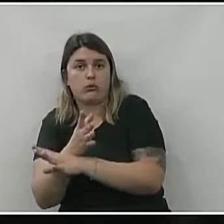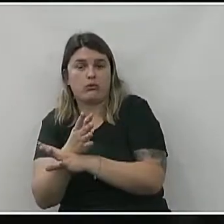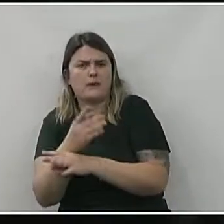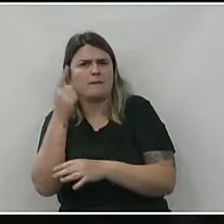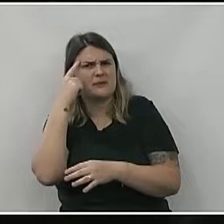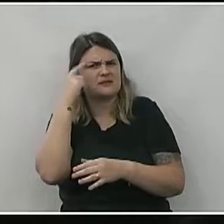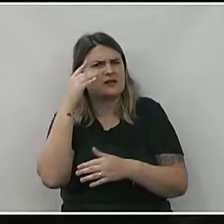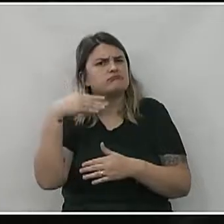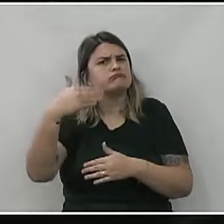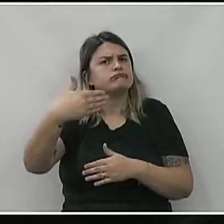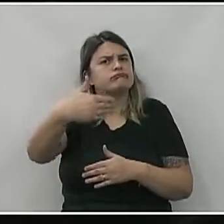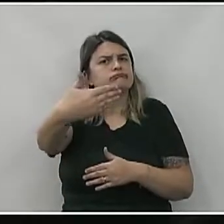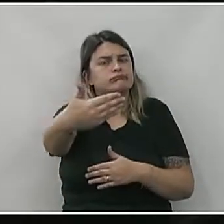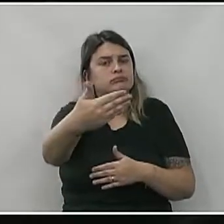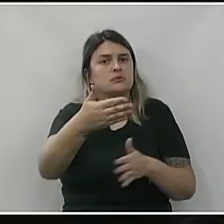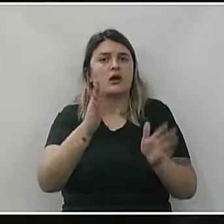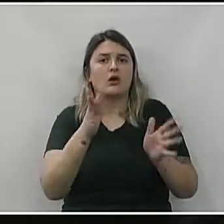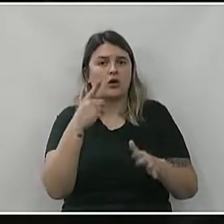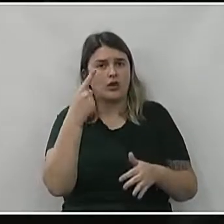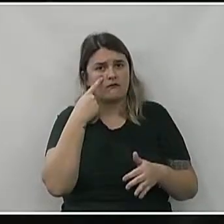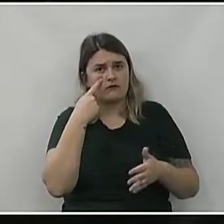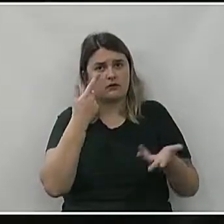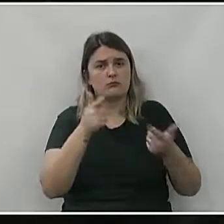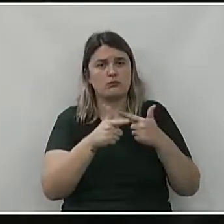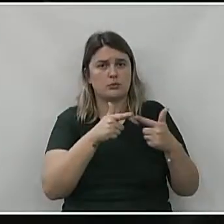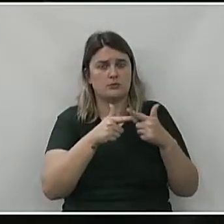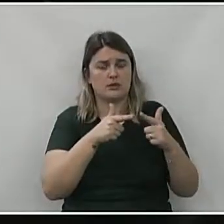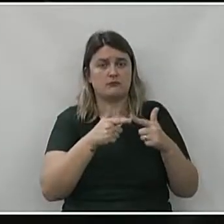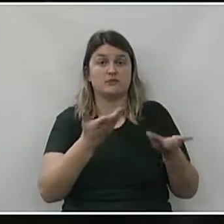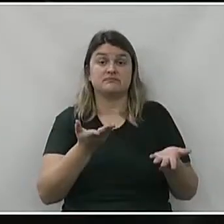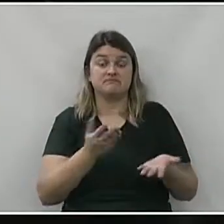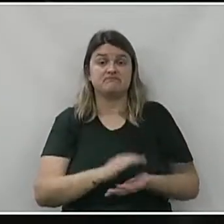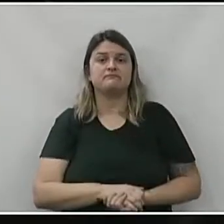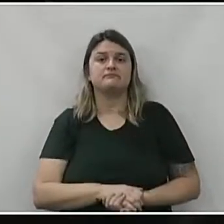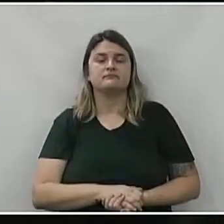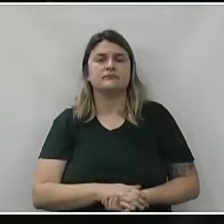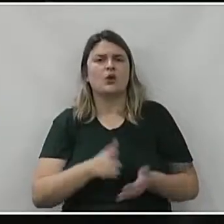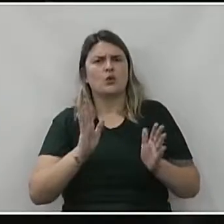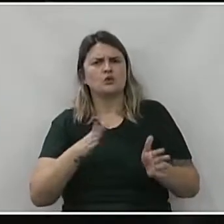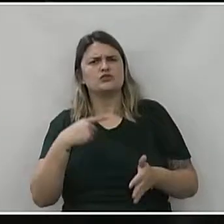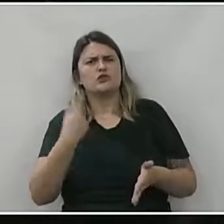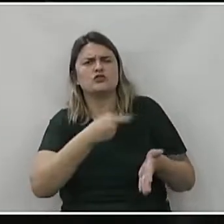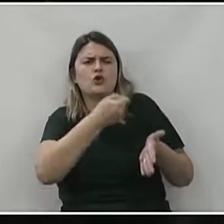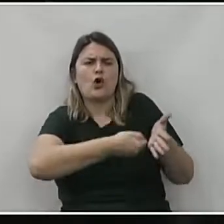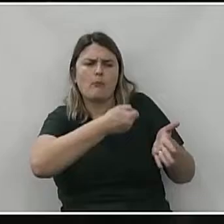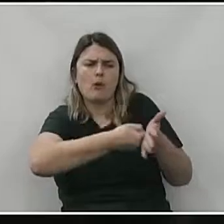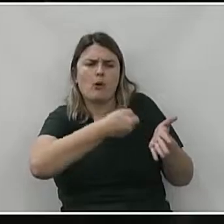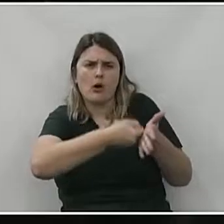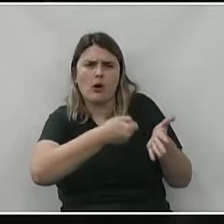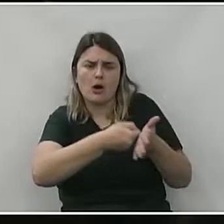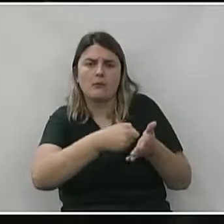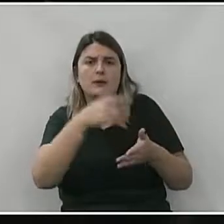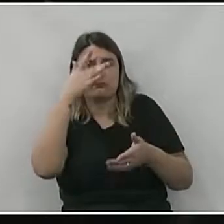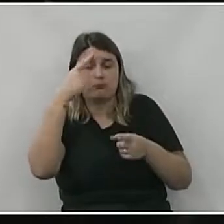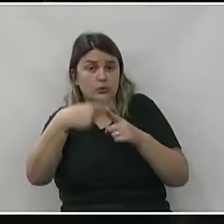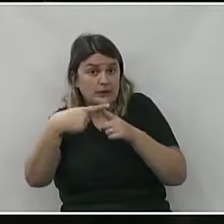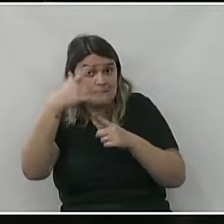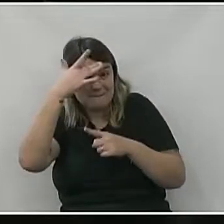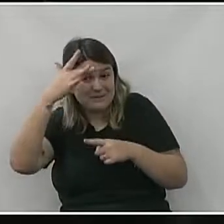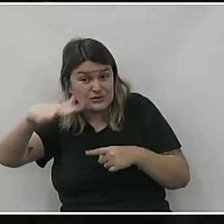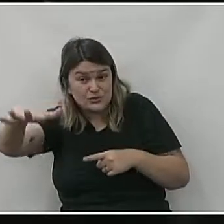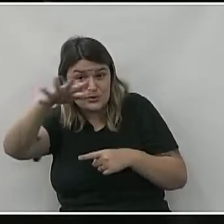longo prazo. E o resultado nós estamos colhendo aí. Né? Infelizmente, a gente está vindo aqui cobrando, somos cobrados nas